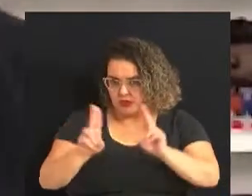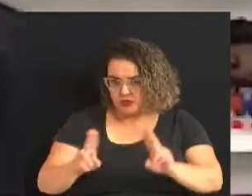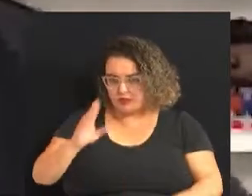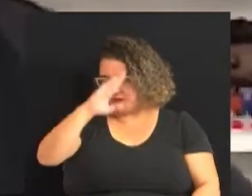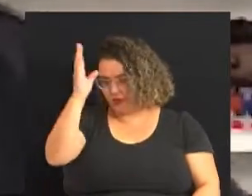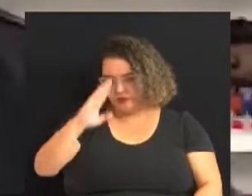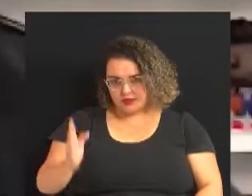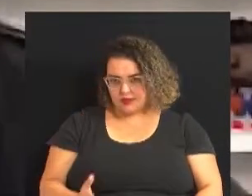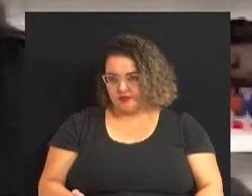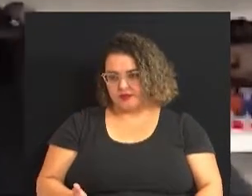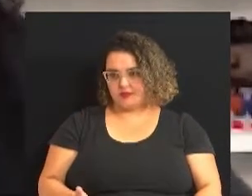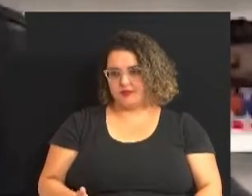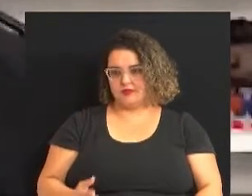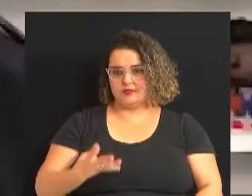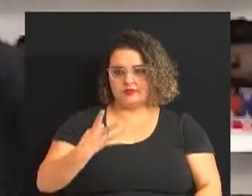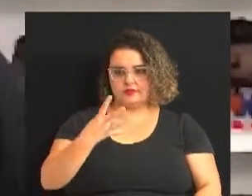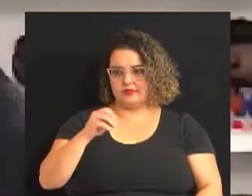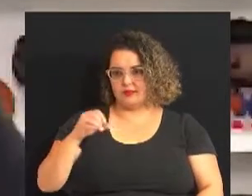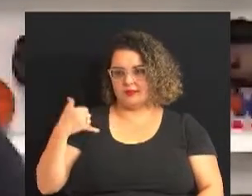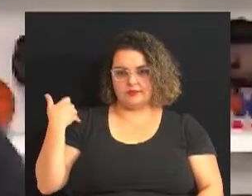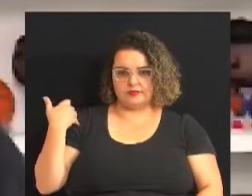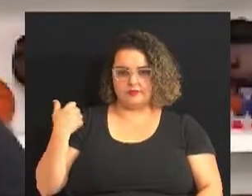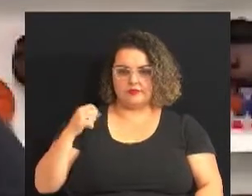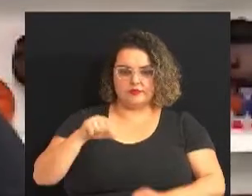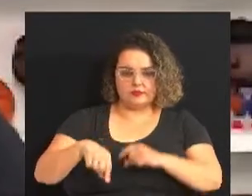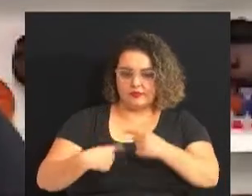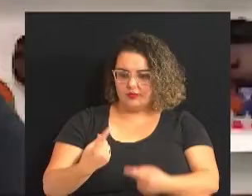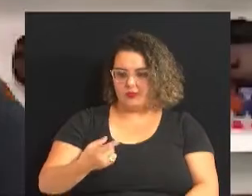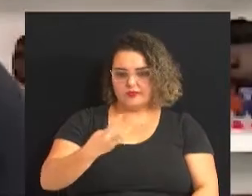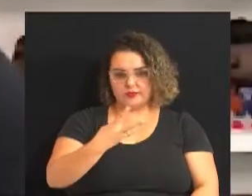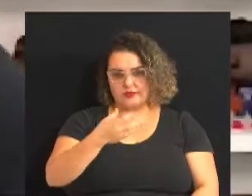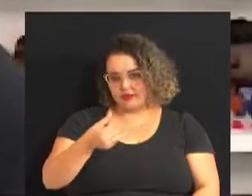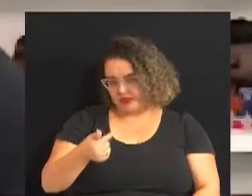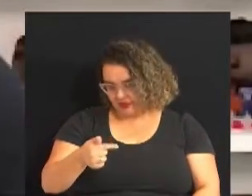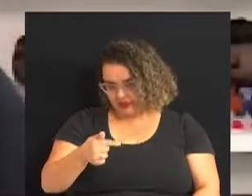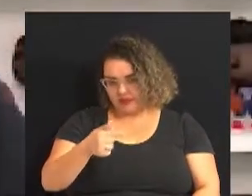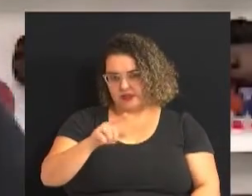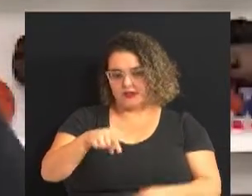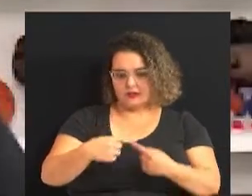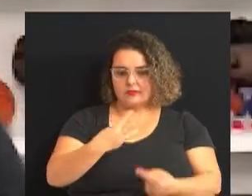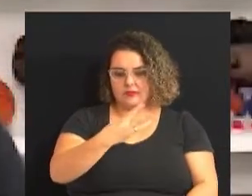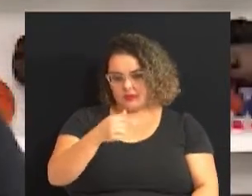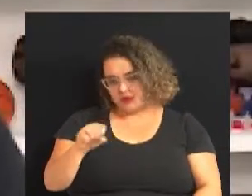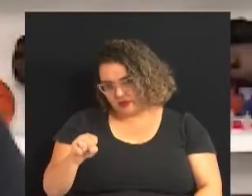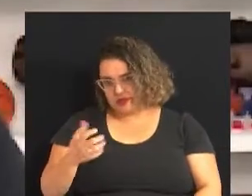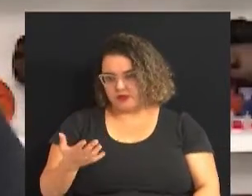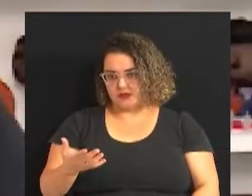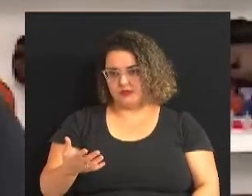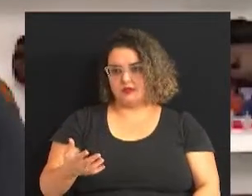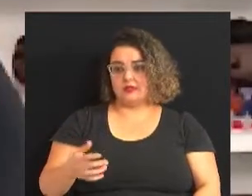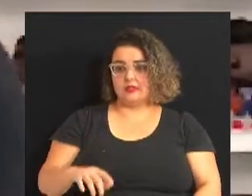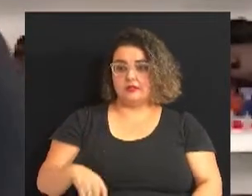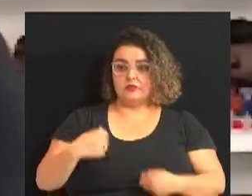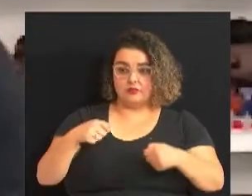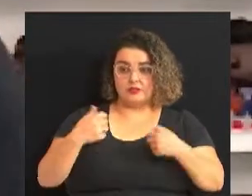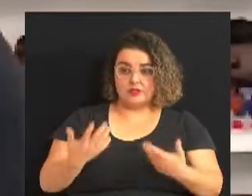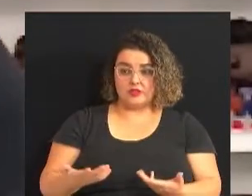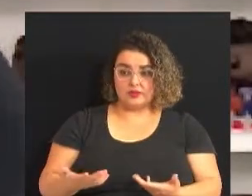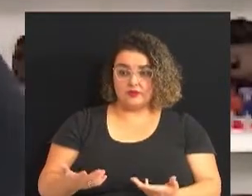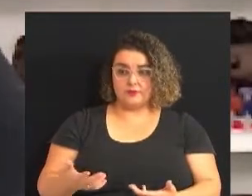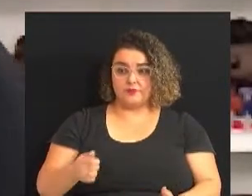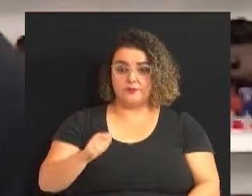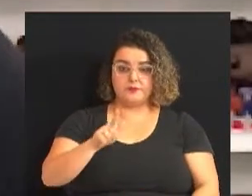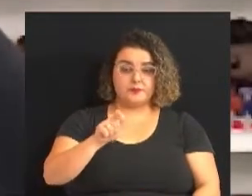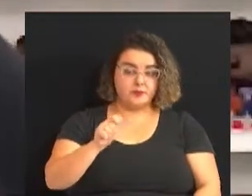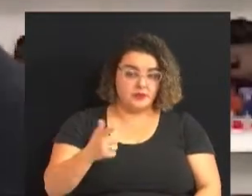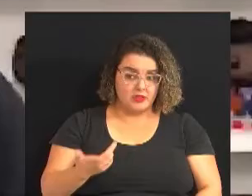falando de um cara de 40 anos e outro de 37 para 38, entendeu? Então, assim, requer essa leitura de um ala, de